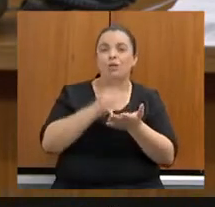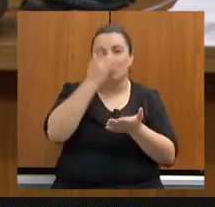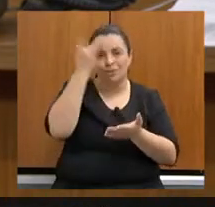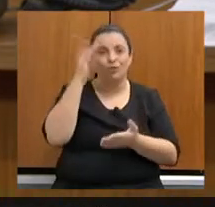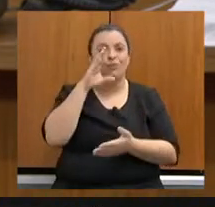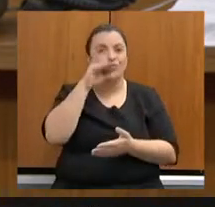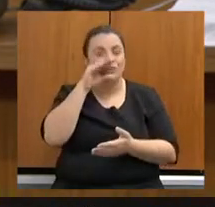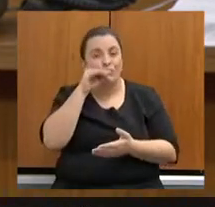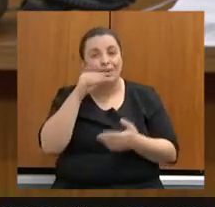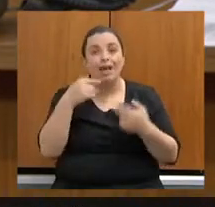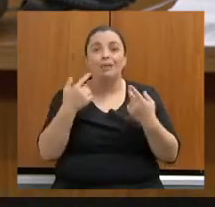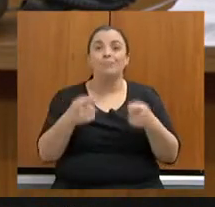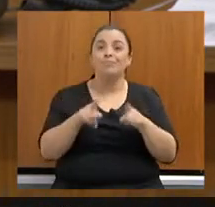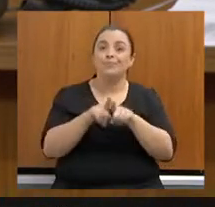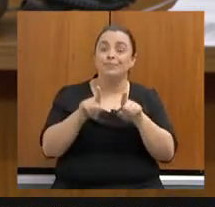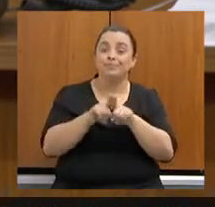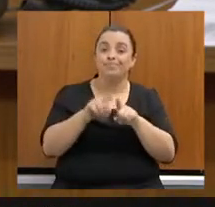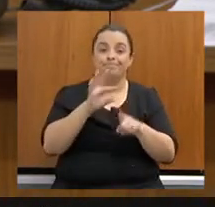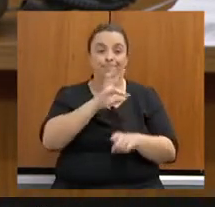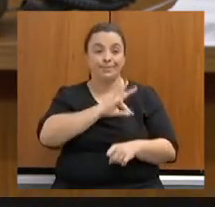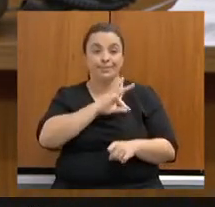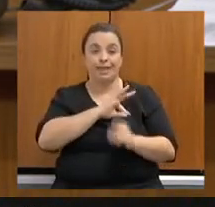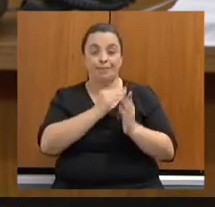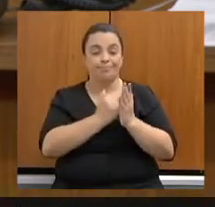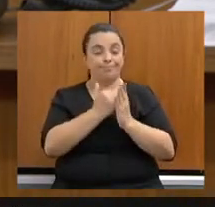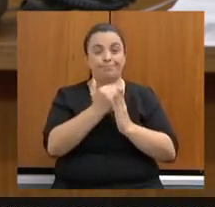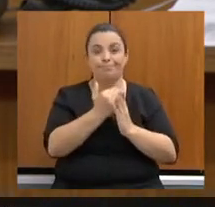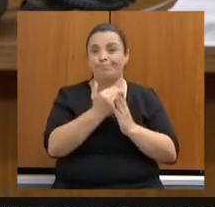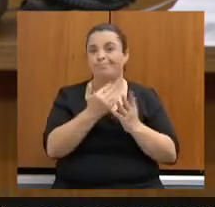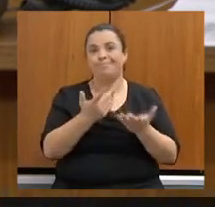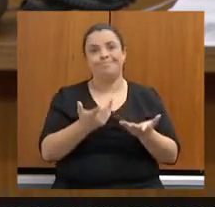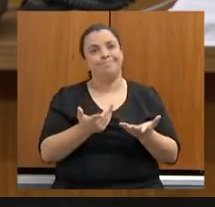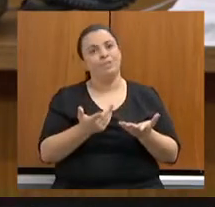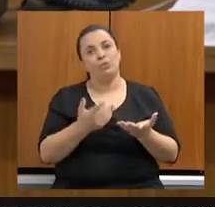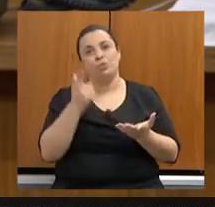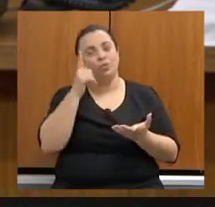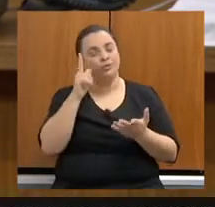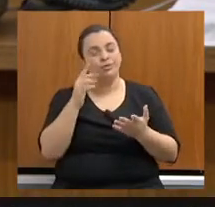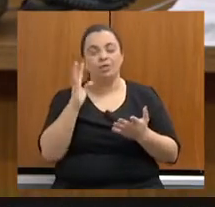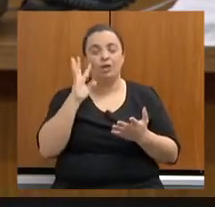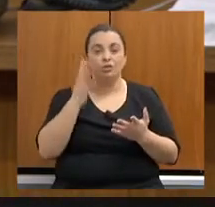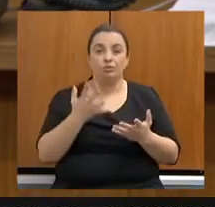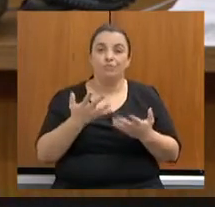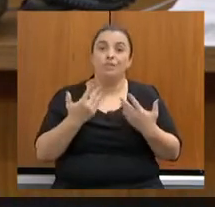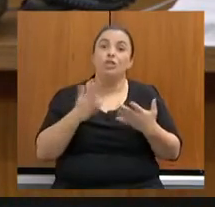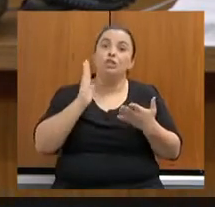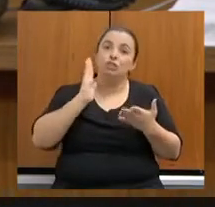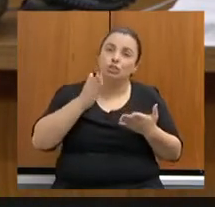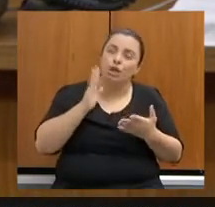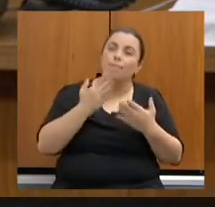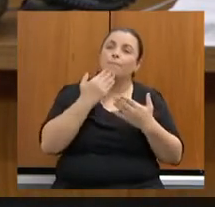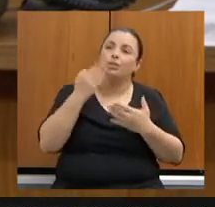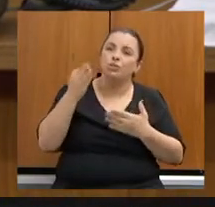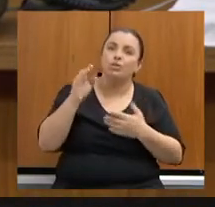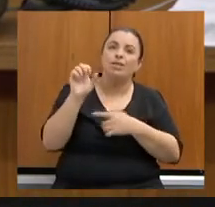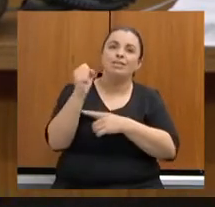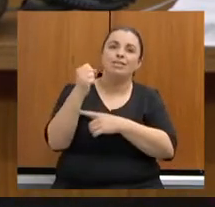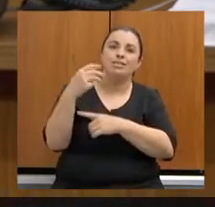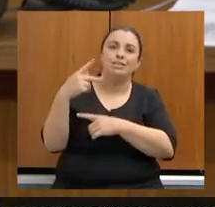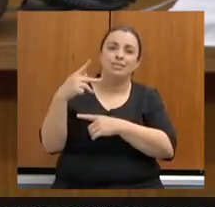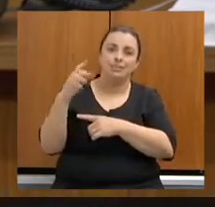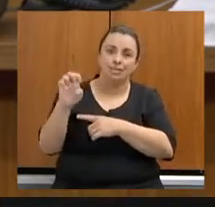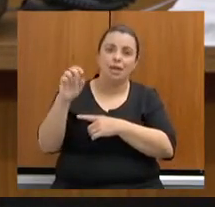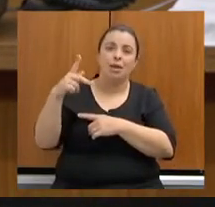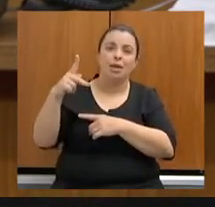como a questão da remuneração Infelizmente mas a gente já levou nós já fizemos ó a contração só levamos para ser pague essa